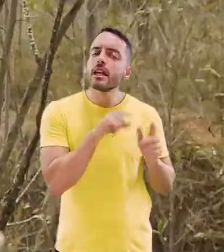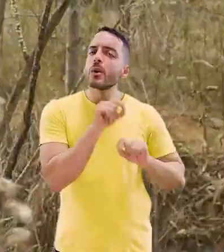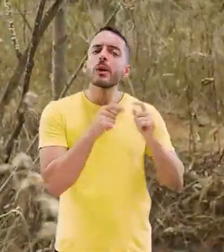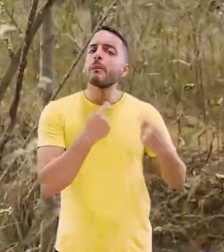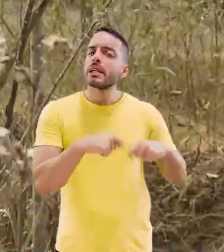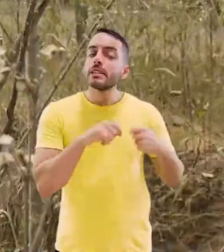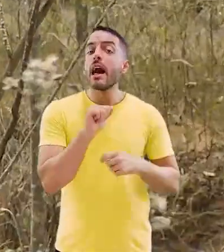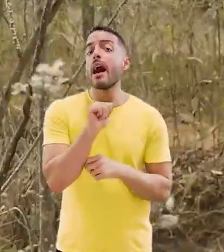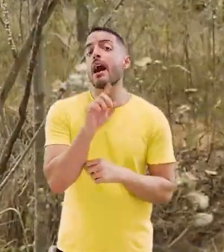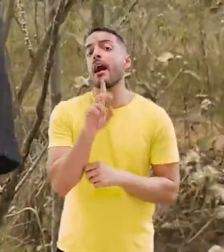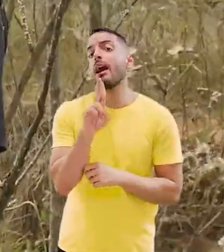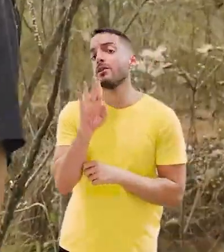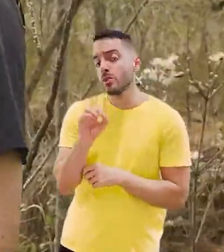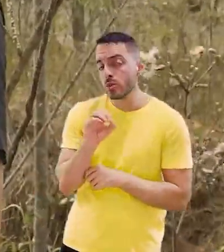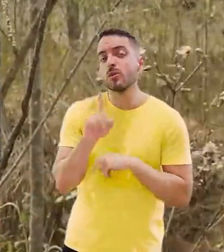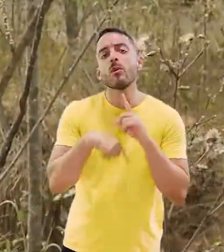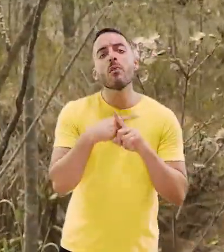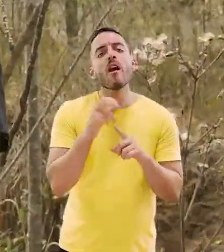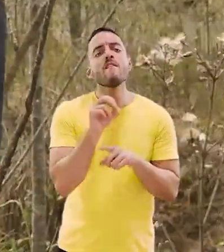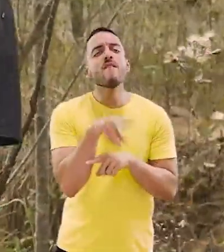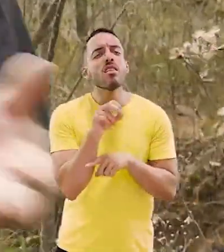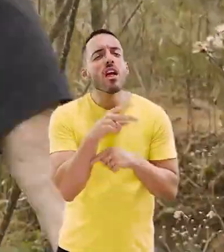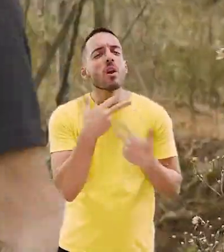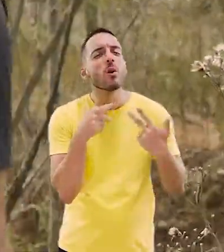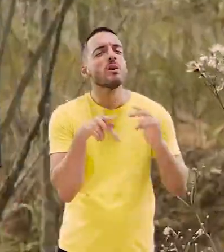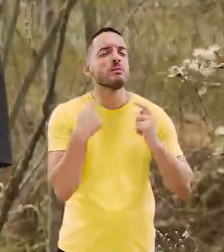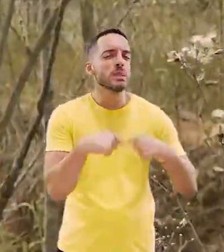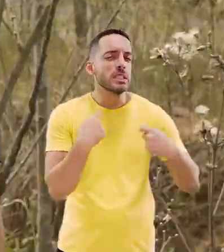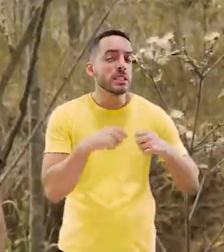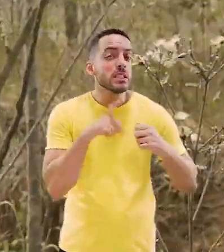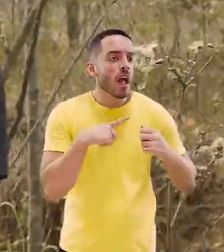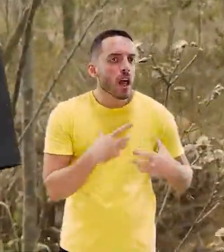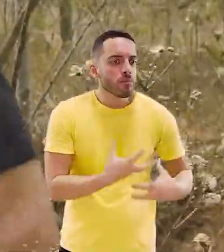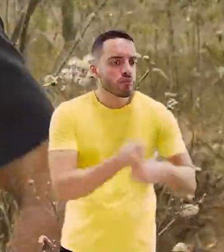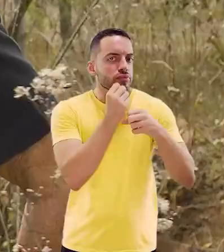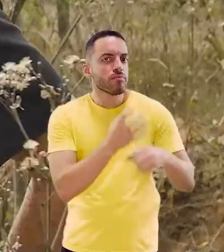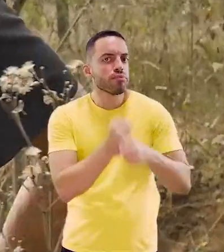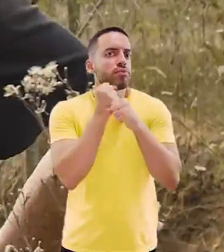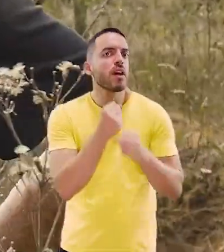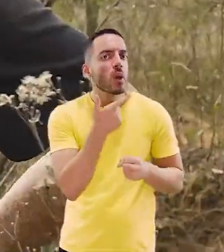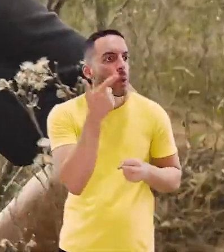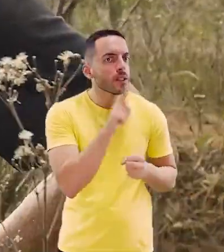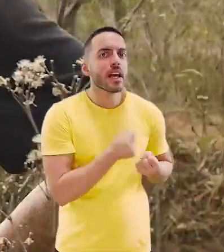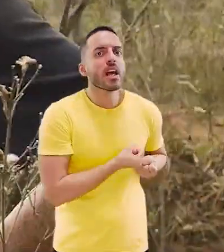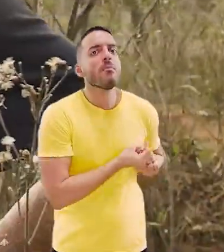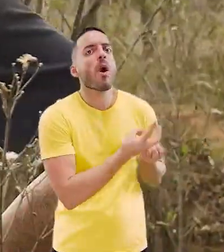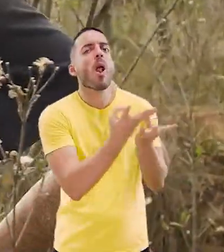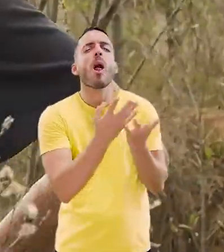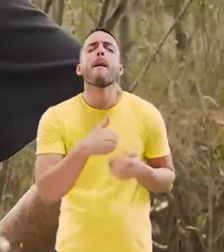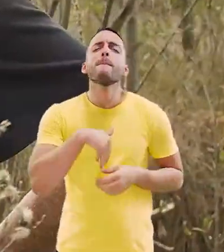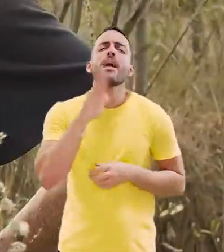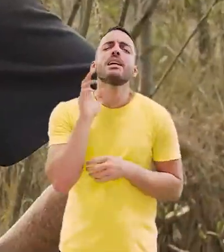precisa, depois põem o veneno que precisa para manter vivo, aí tiram safras e safras e safras. Enquanto tudo isso aí, mais de 4, 5